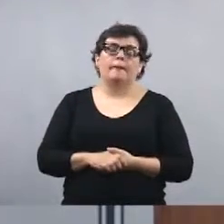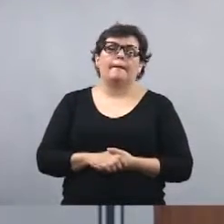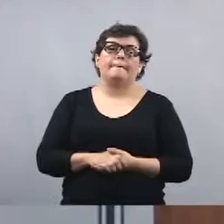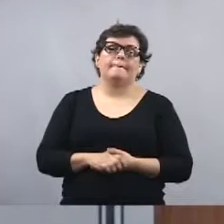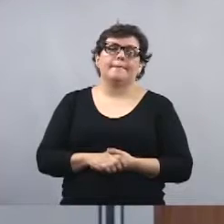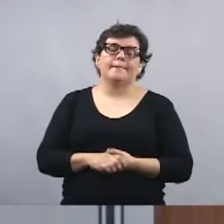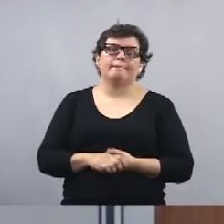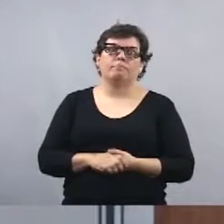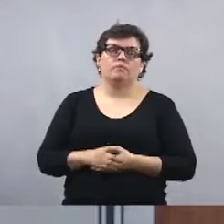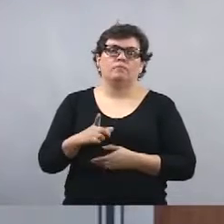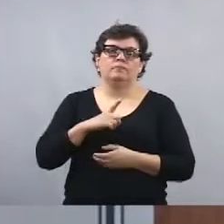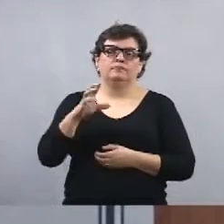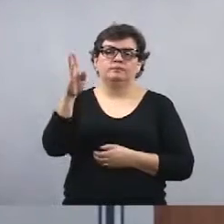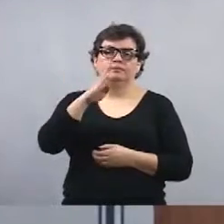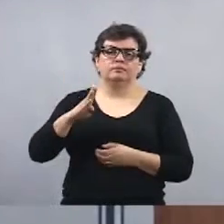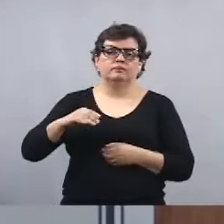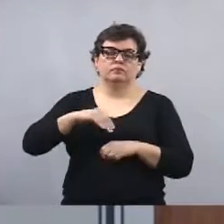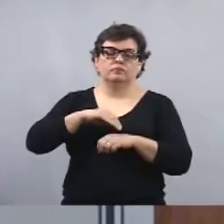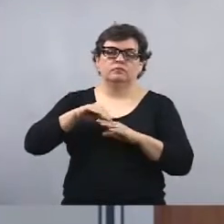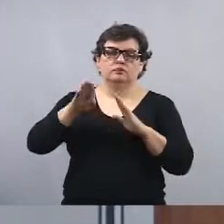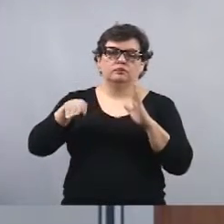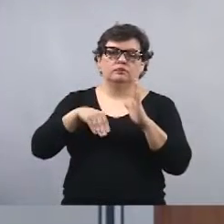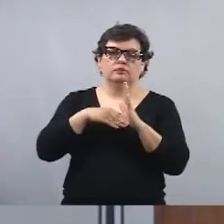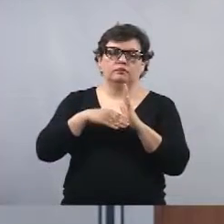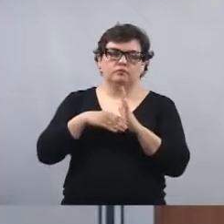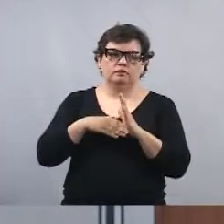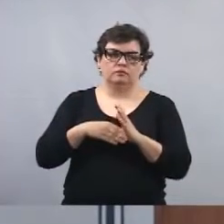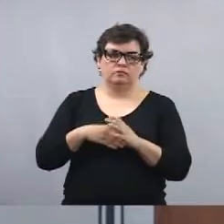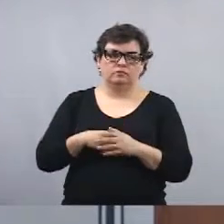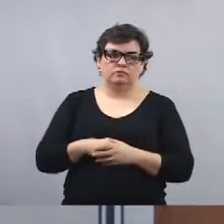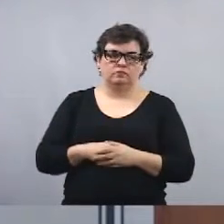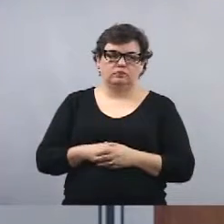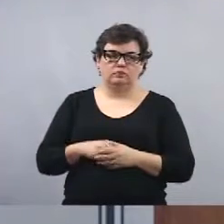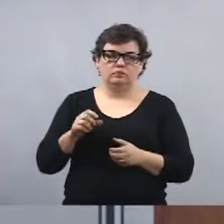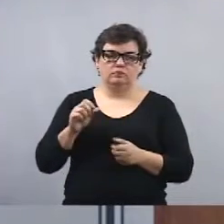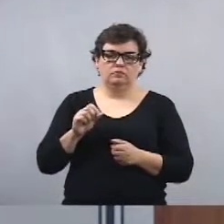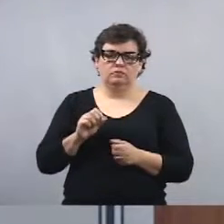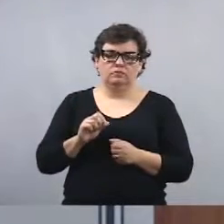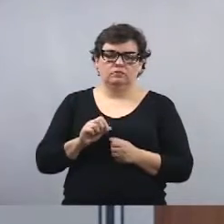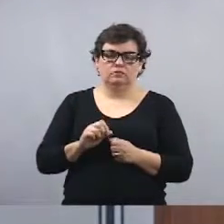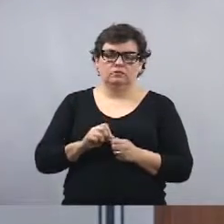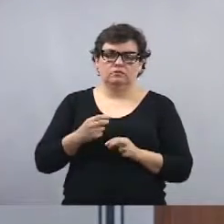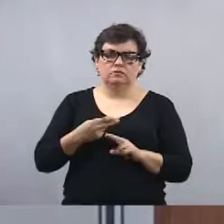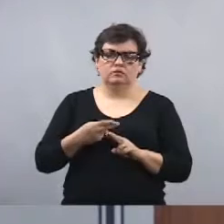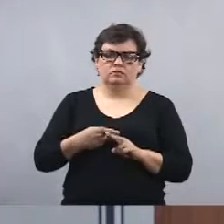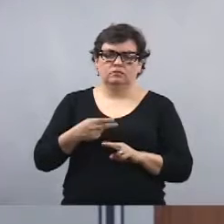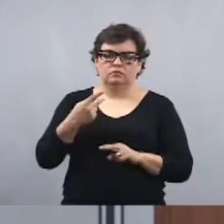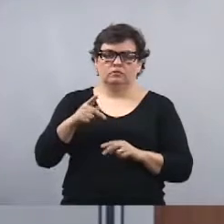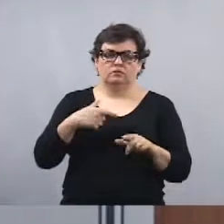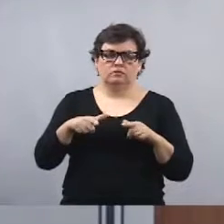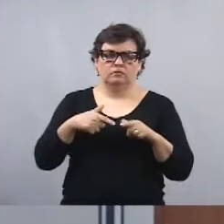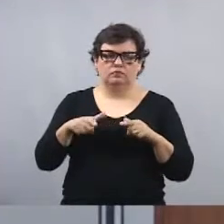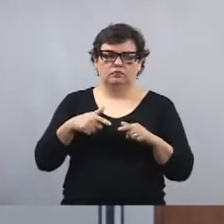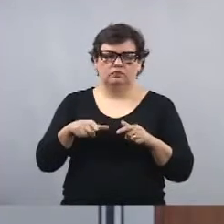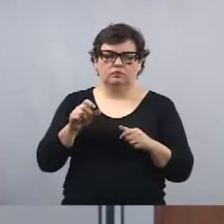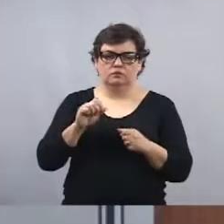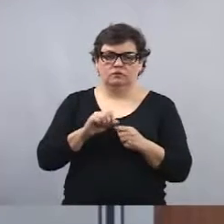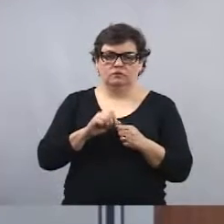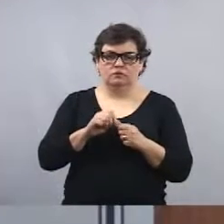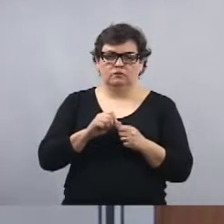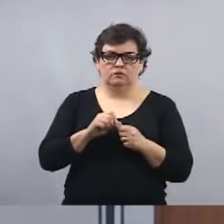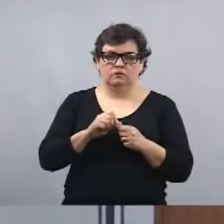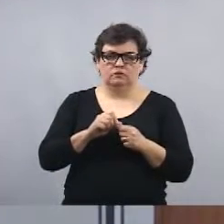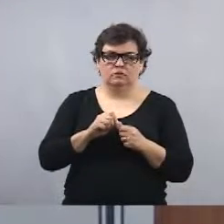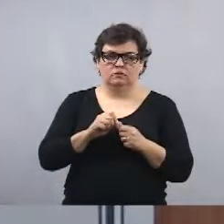inteiro, ela acaba de, fazendo uso das suas prerrogativas, acaba de protocolizar no Congresso